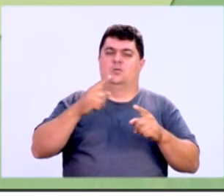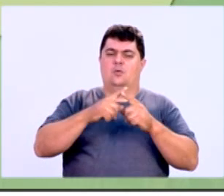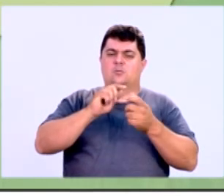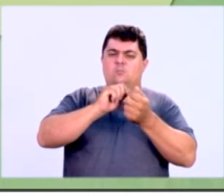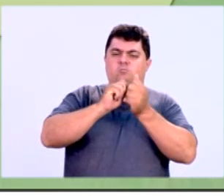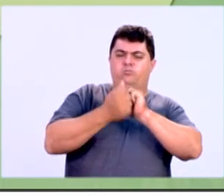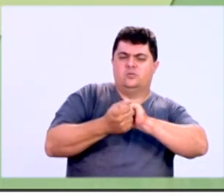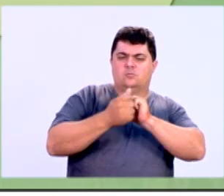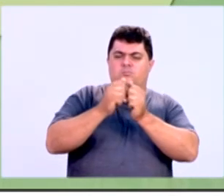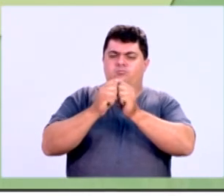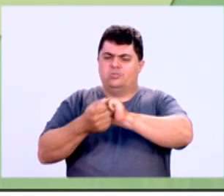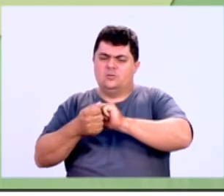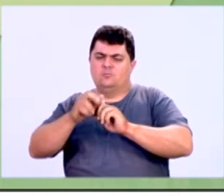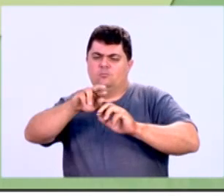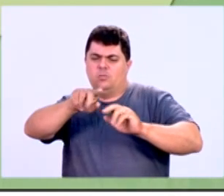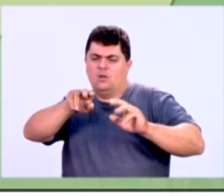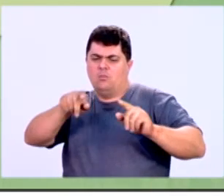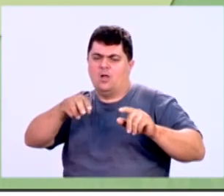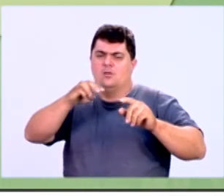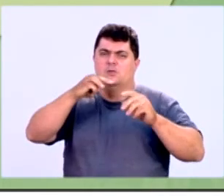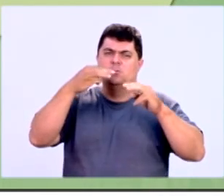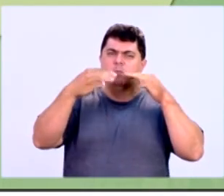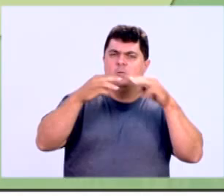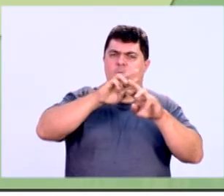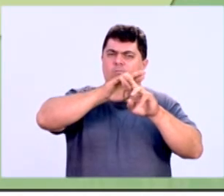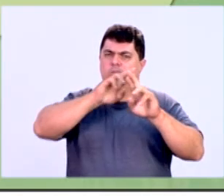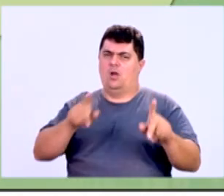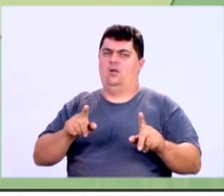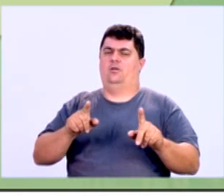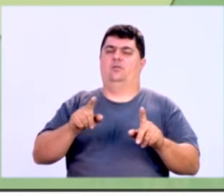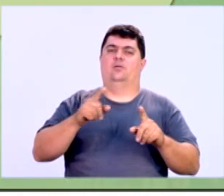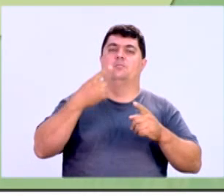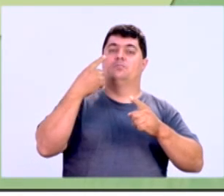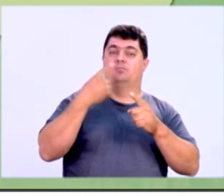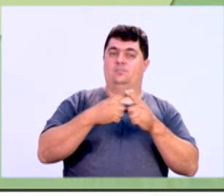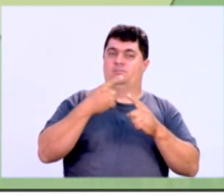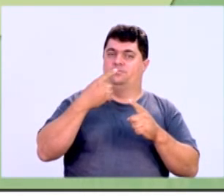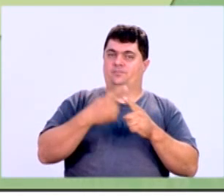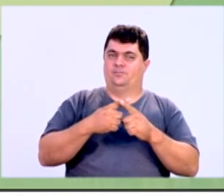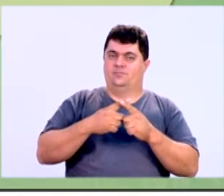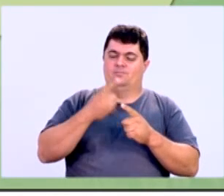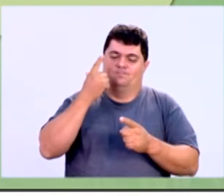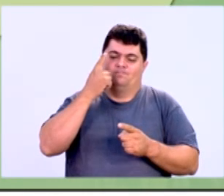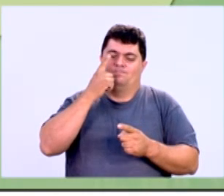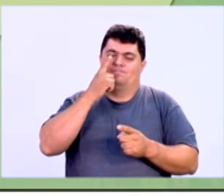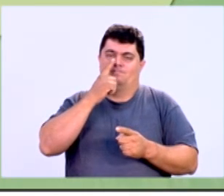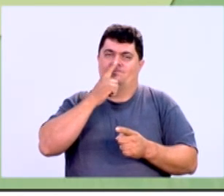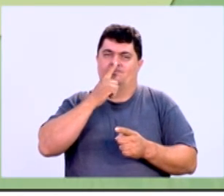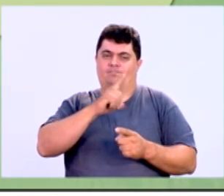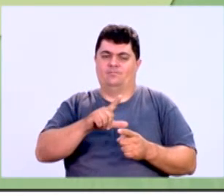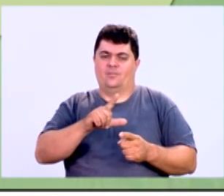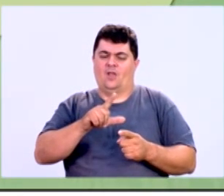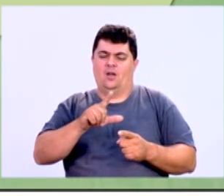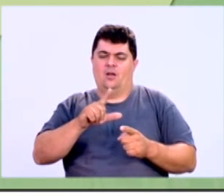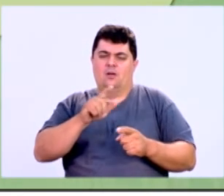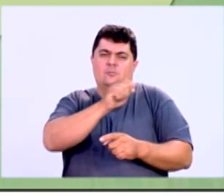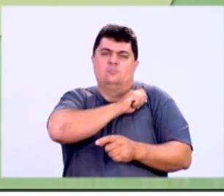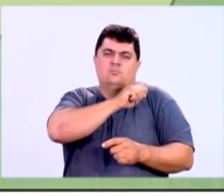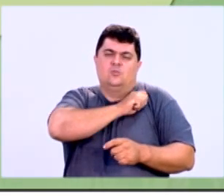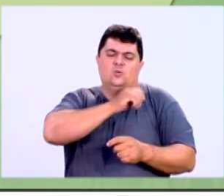adaptar essas novas metodologias, justamente para conseguir atender essas